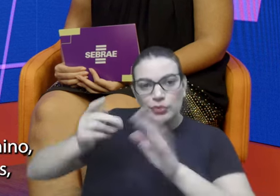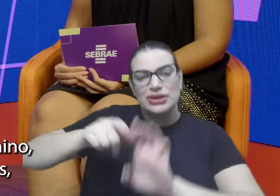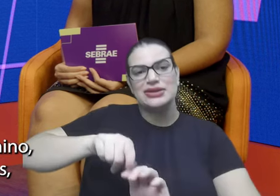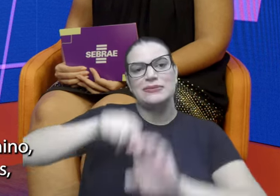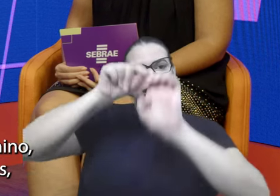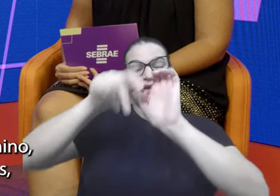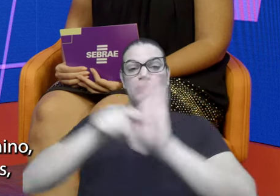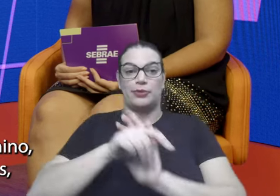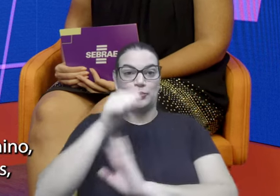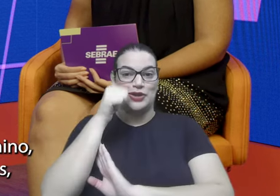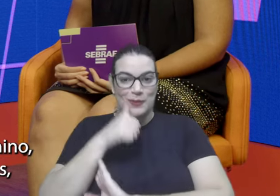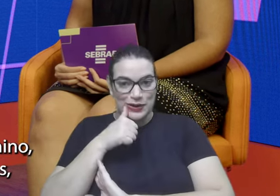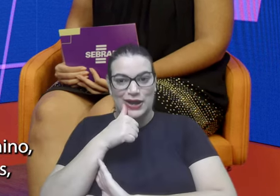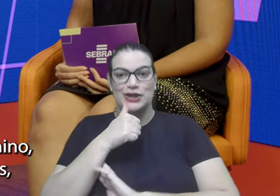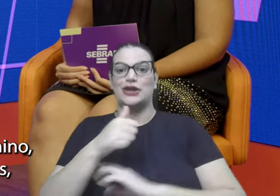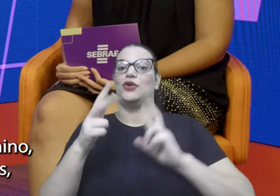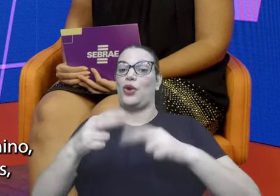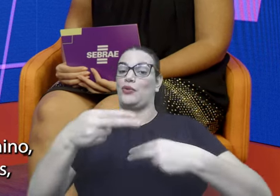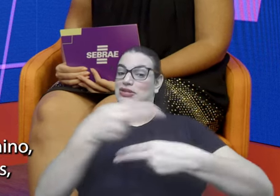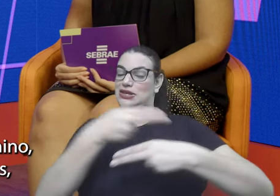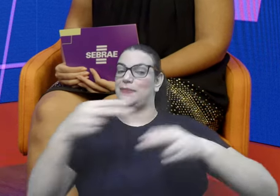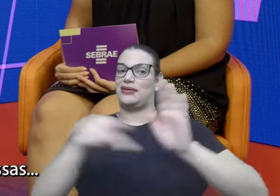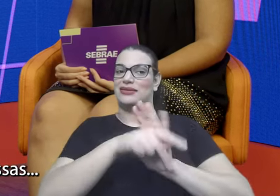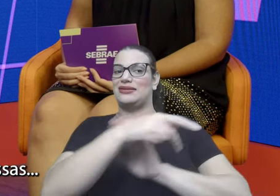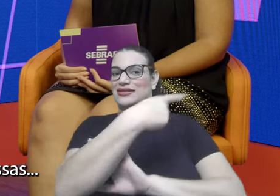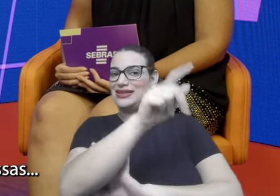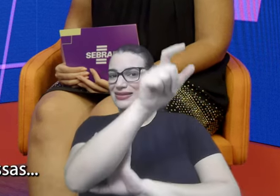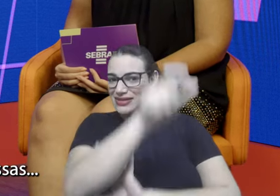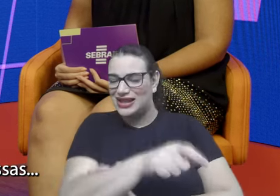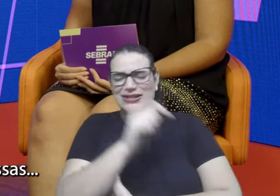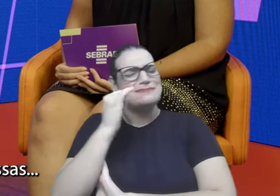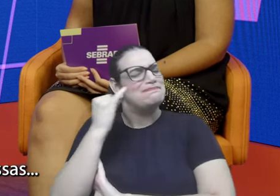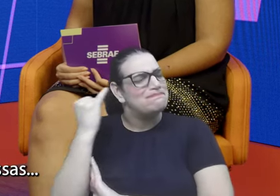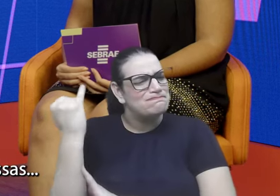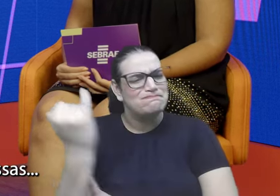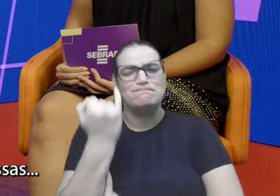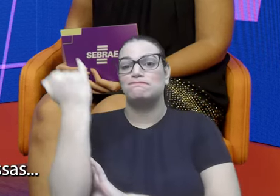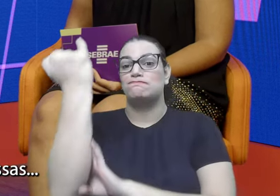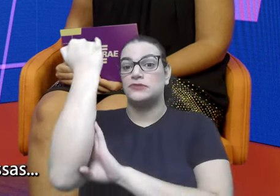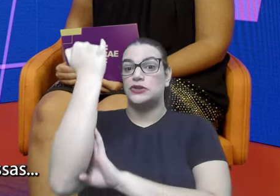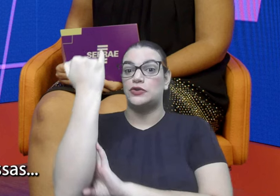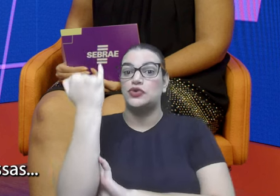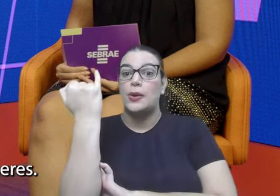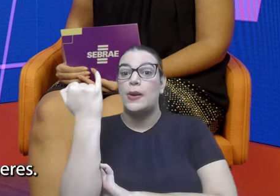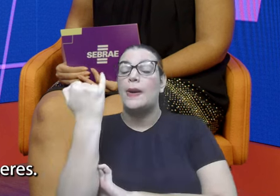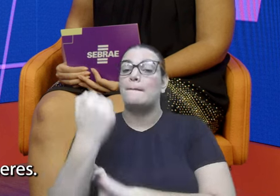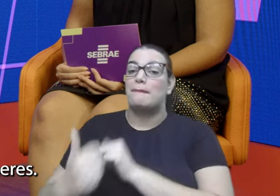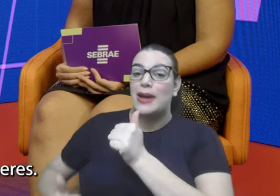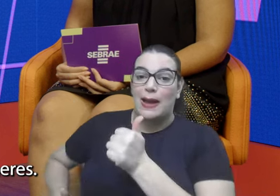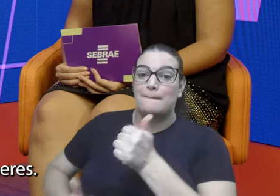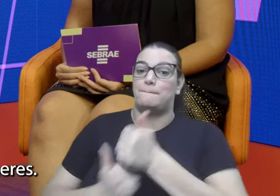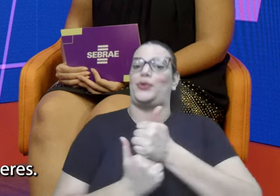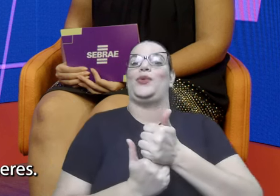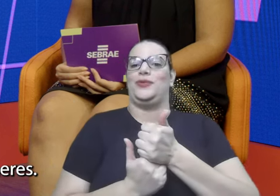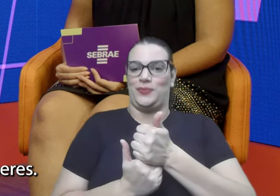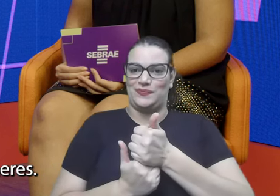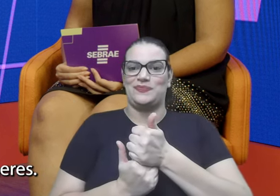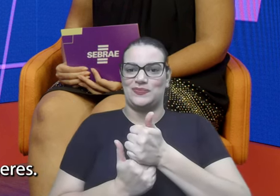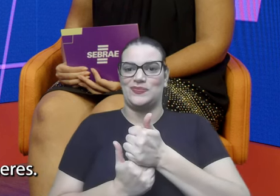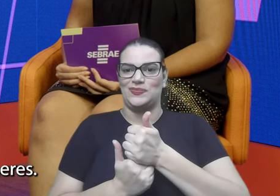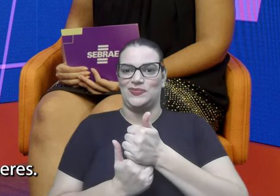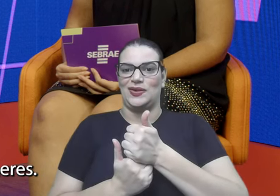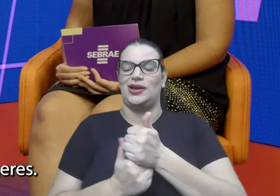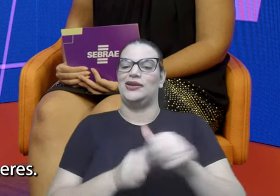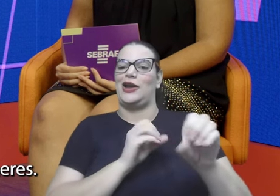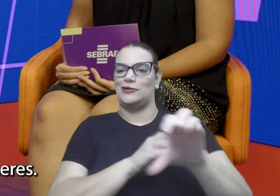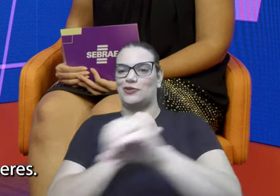ao empreendedorismo feminino assim como o sebrai delas é uma iniciativa muito importante para que essa para dar o apoio e